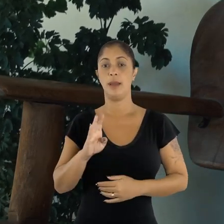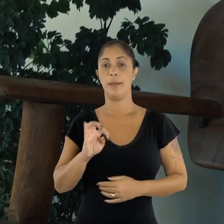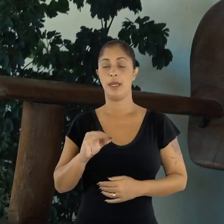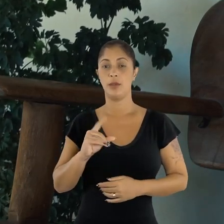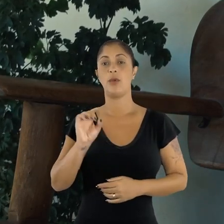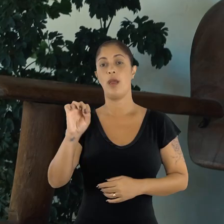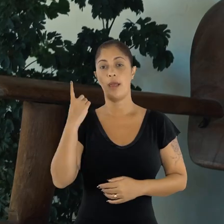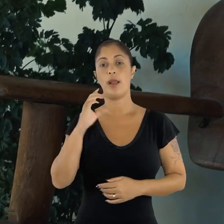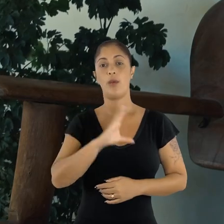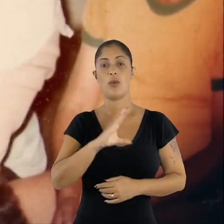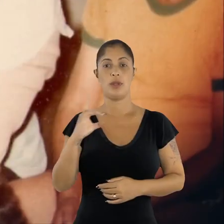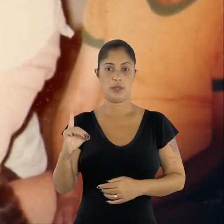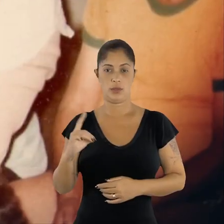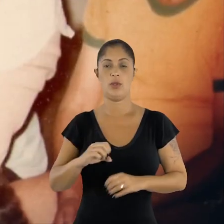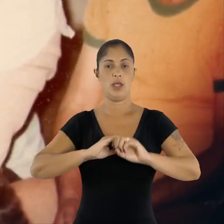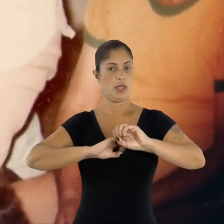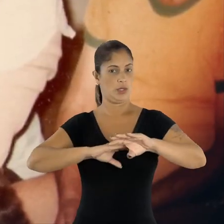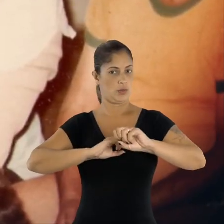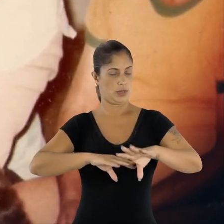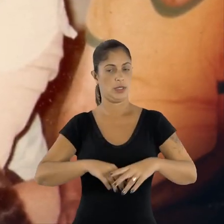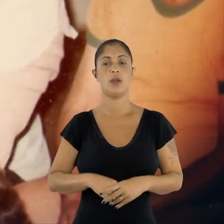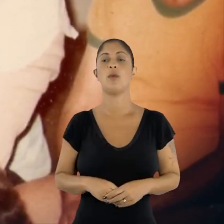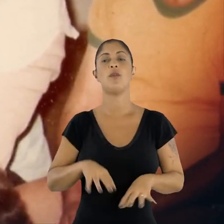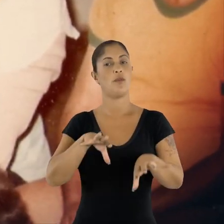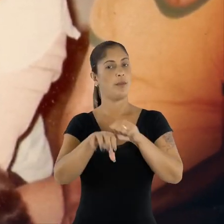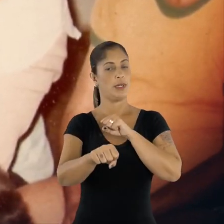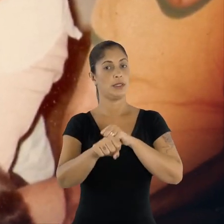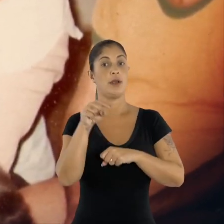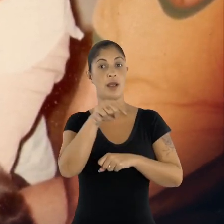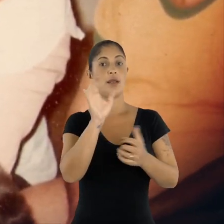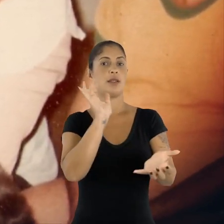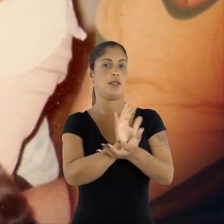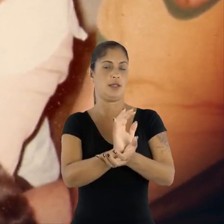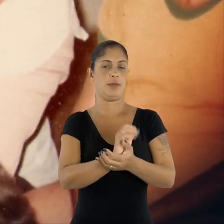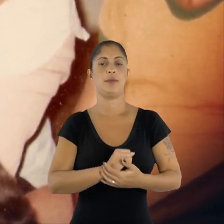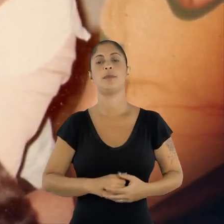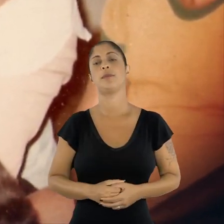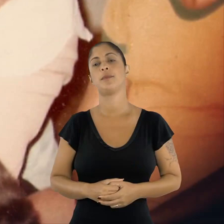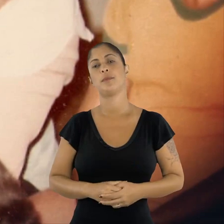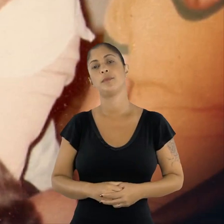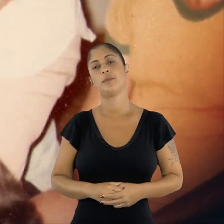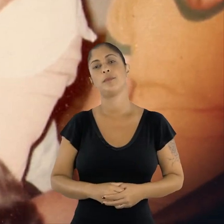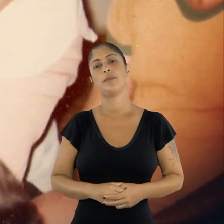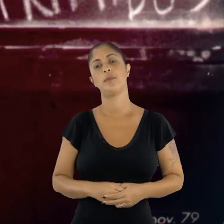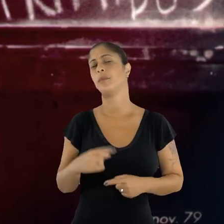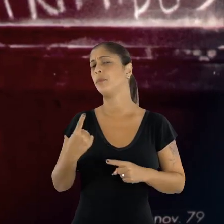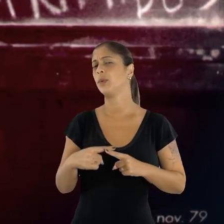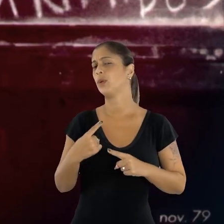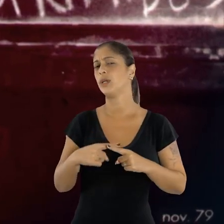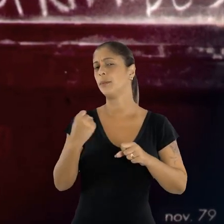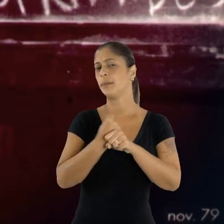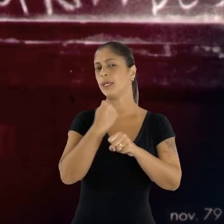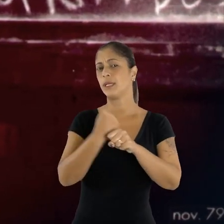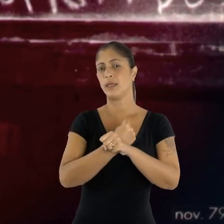atuou como coordenador de educação, de formação dessa equipe. Foto de um grupo de jovens. Por que